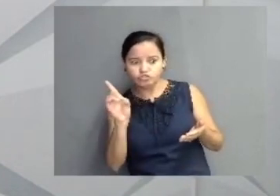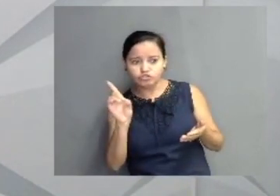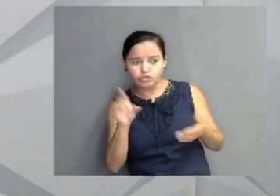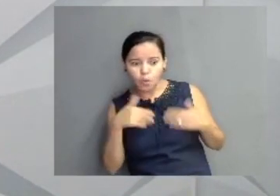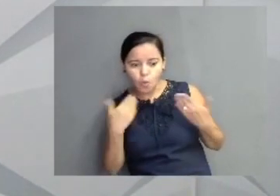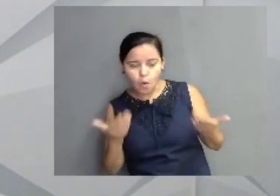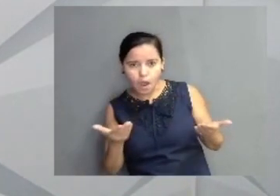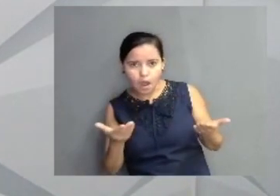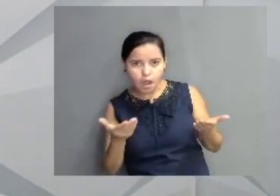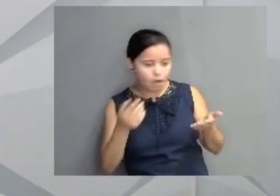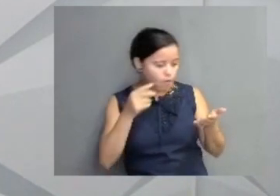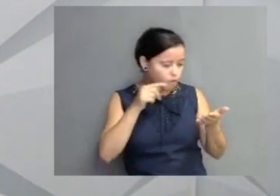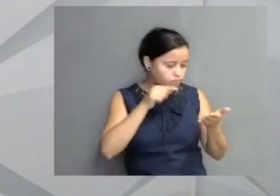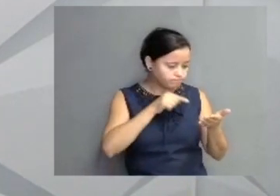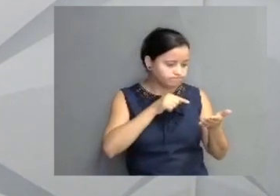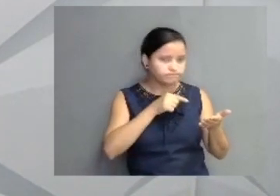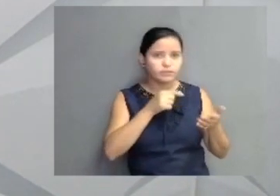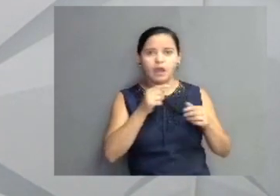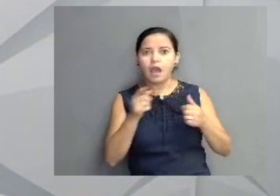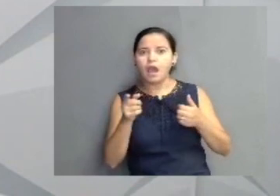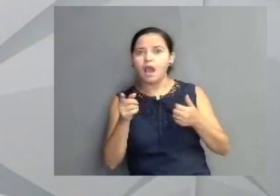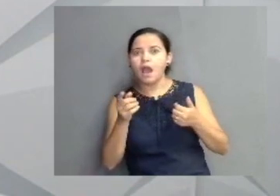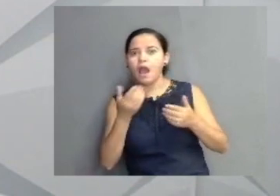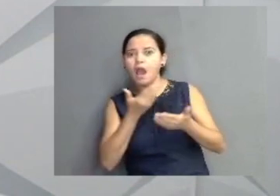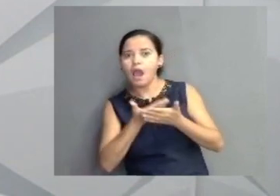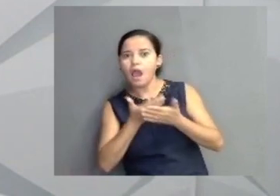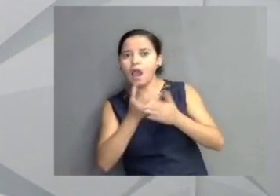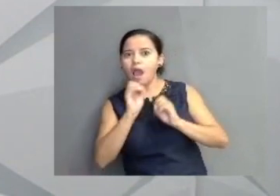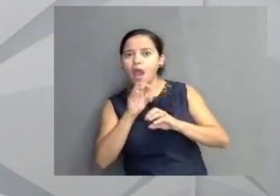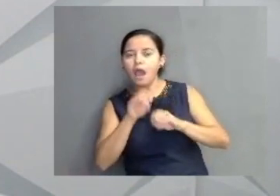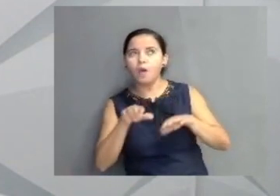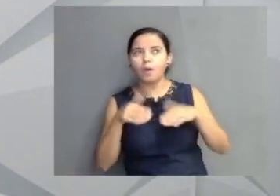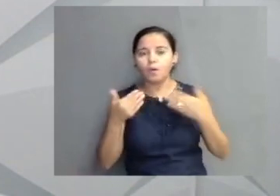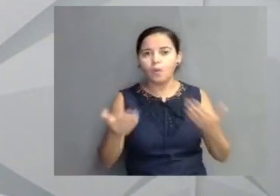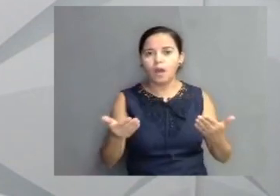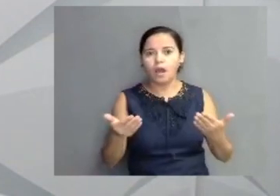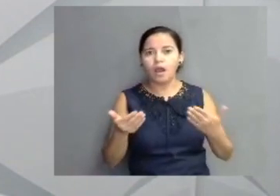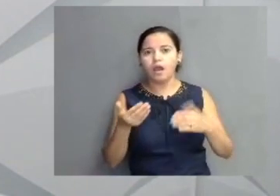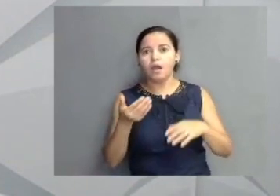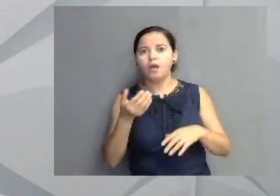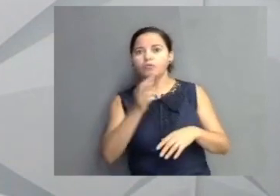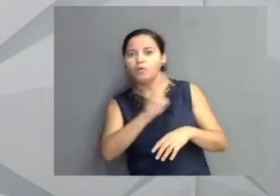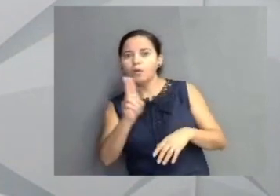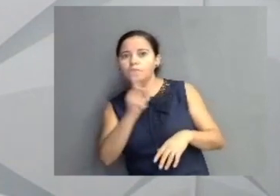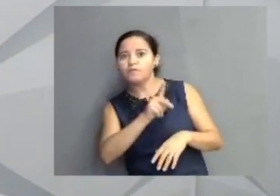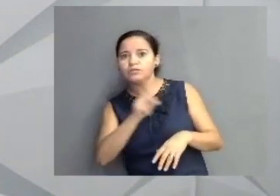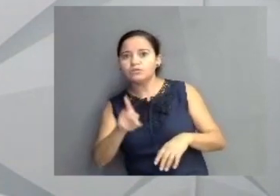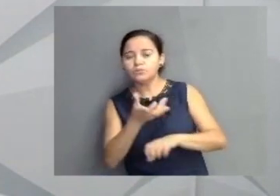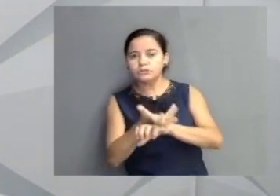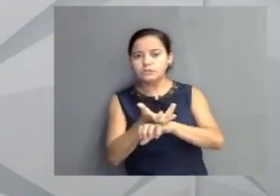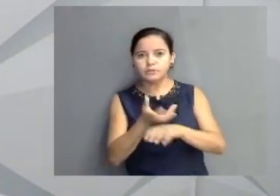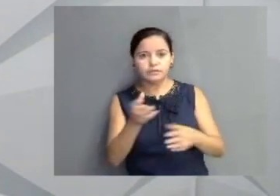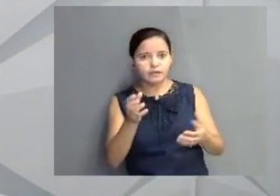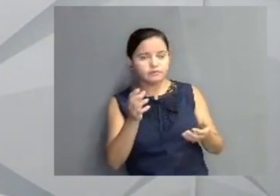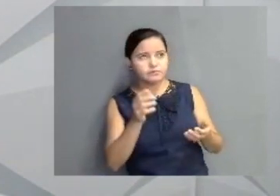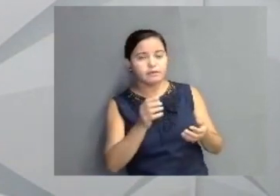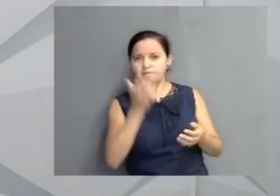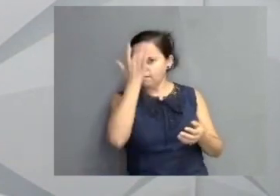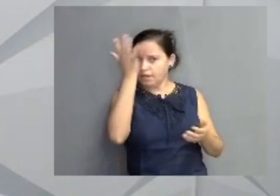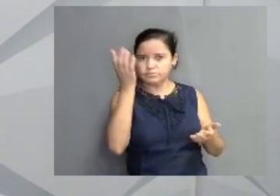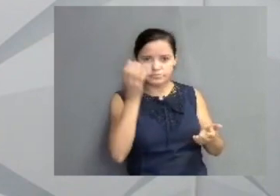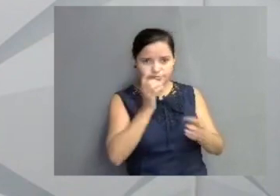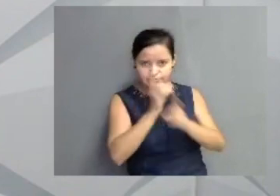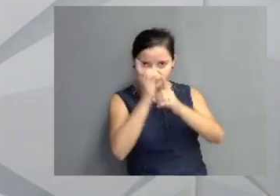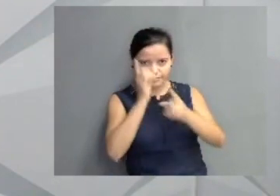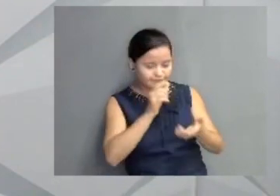ar, o número da aula, o nome do professor, a disciplina, e você vai encontrar lá registrado, anotado, bem organizado, que eu